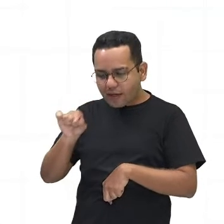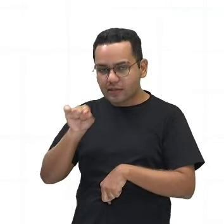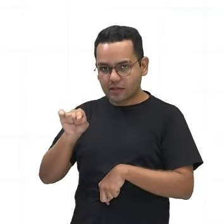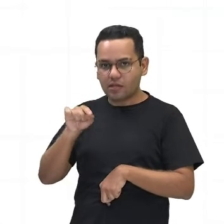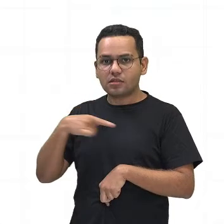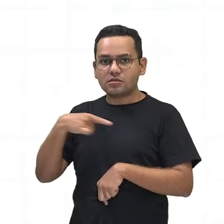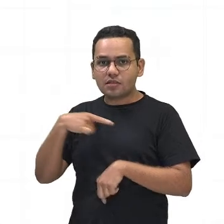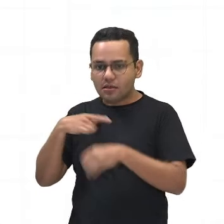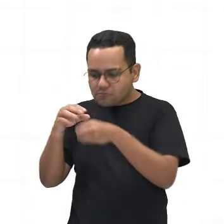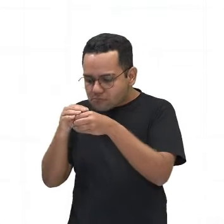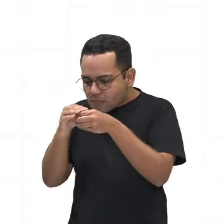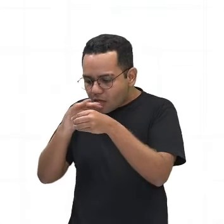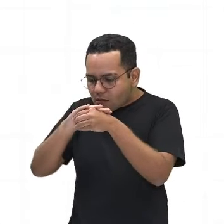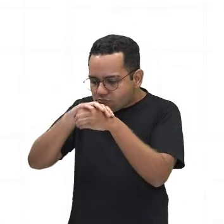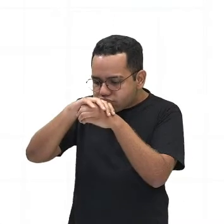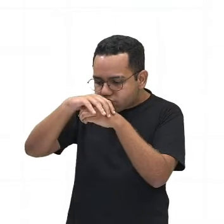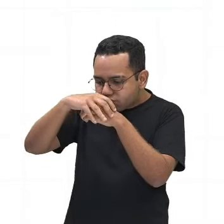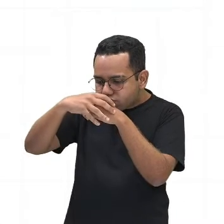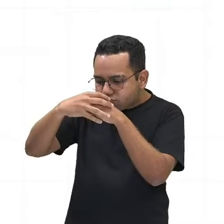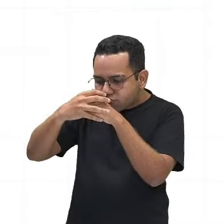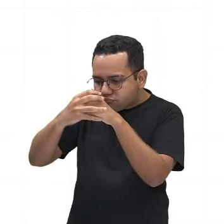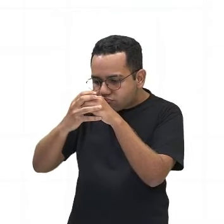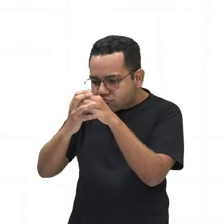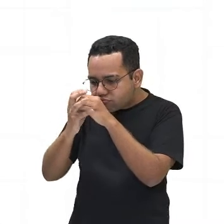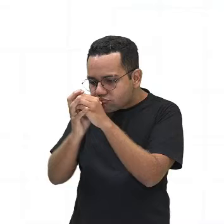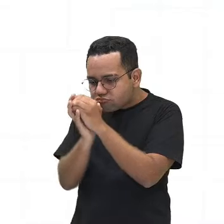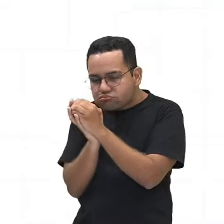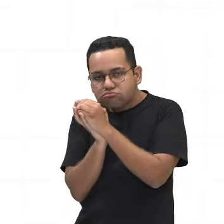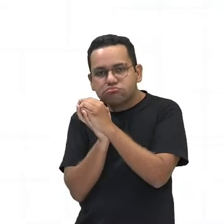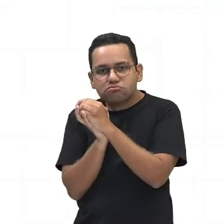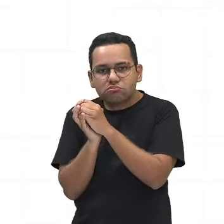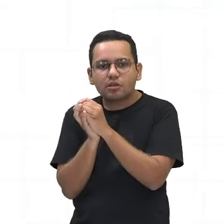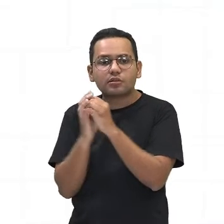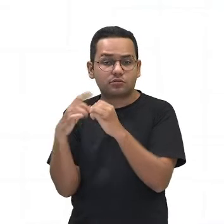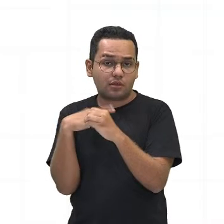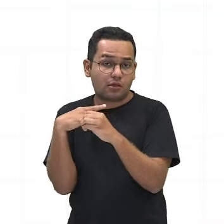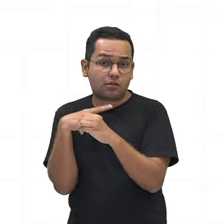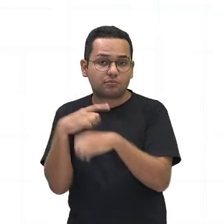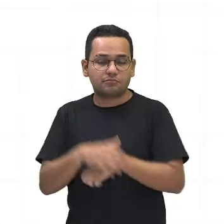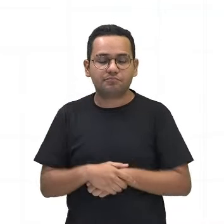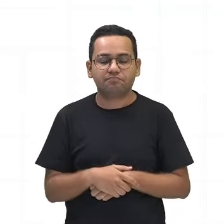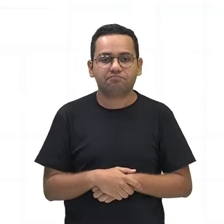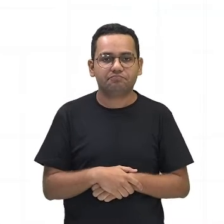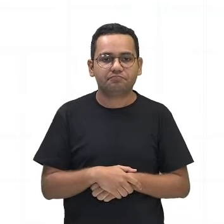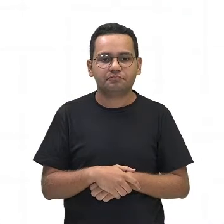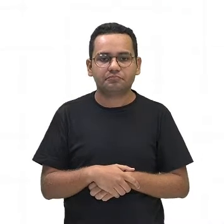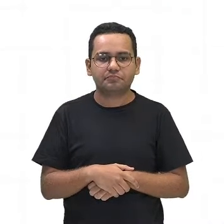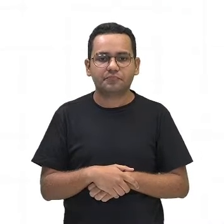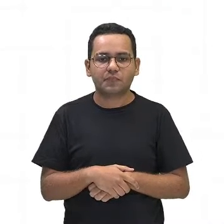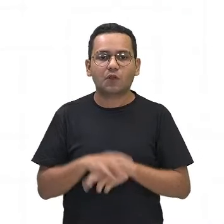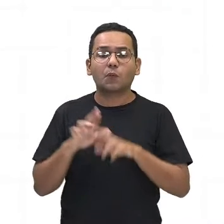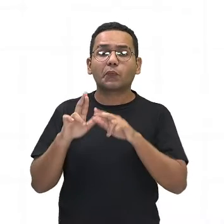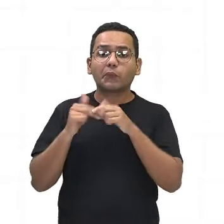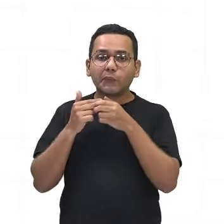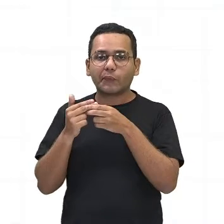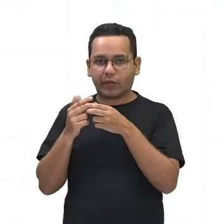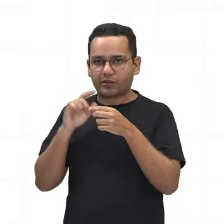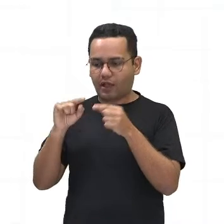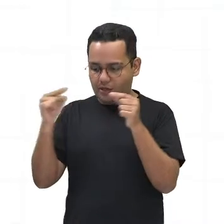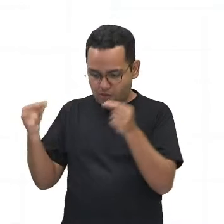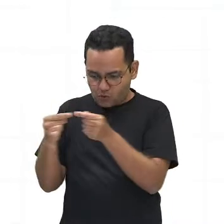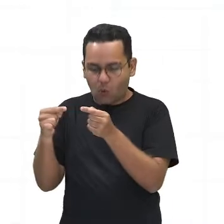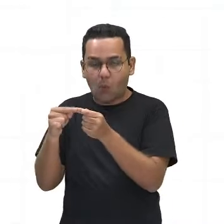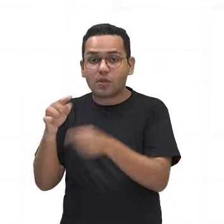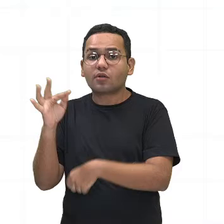por uma polpa. E isso é o que caracteriza as nossas frutas, o que